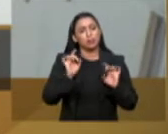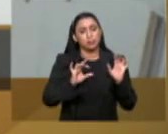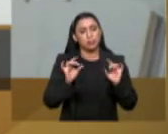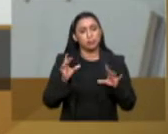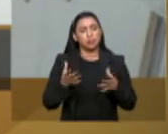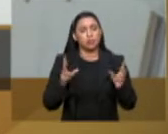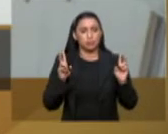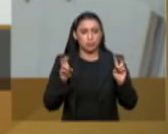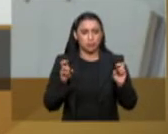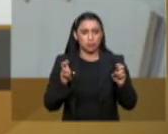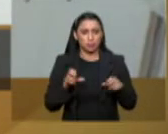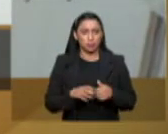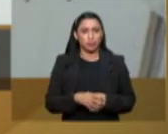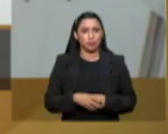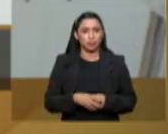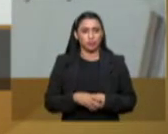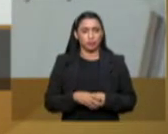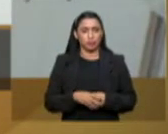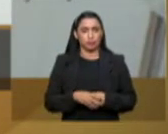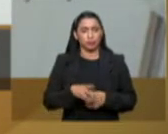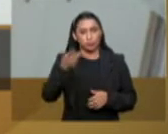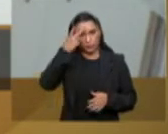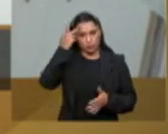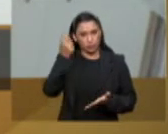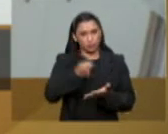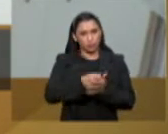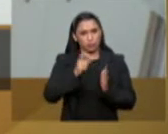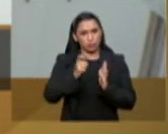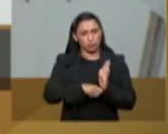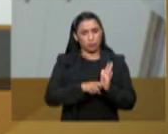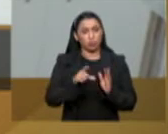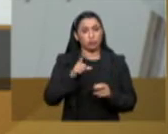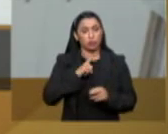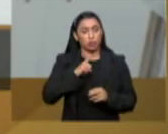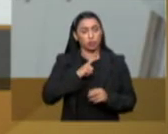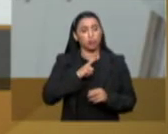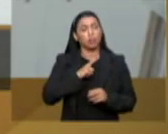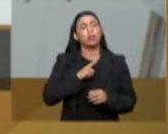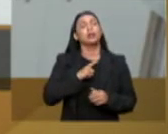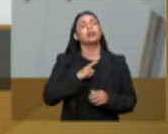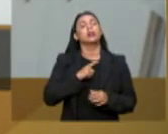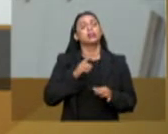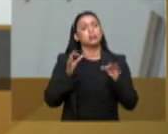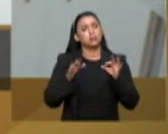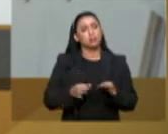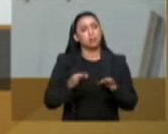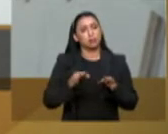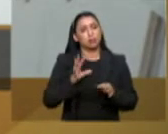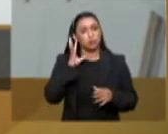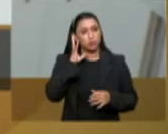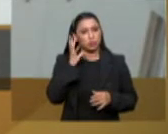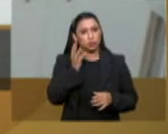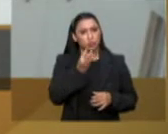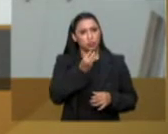caso. O contribuinte postula, muito bem afirmou o ministro Dias